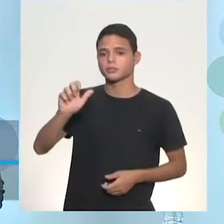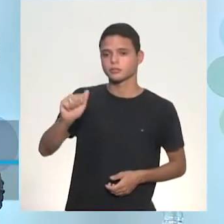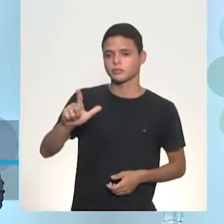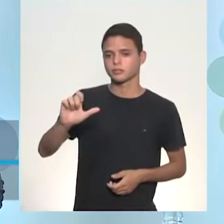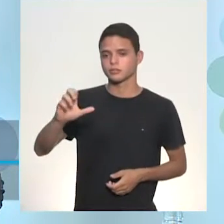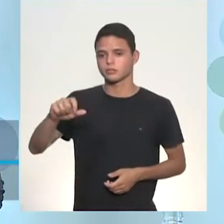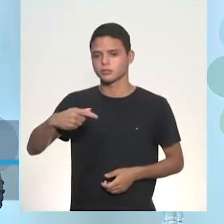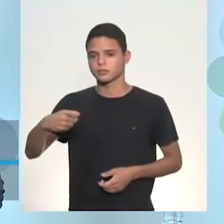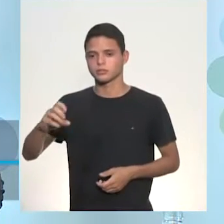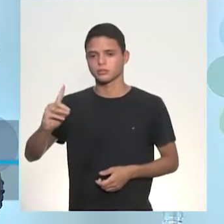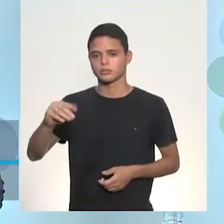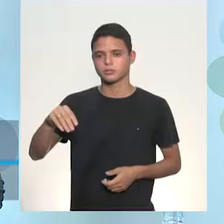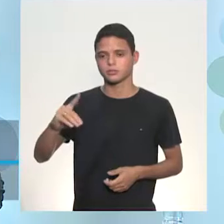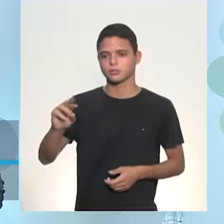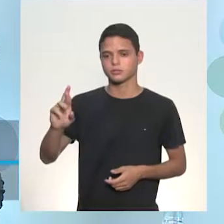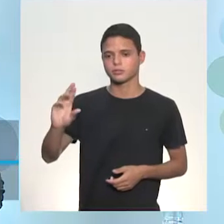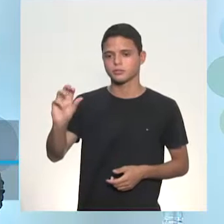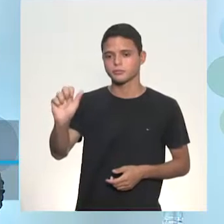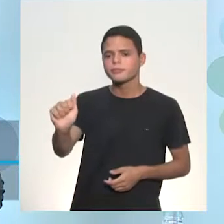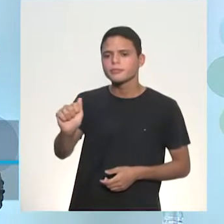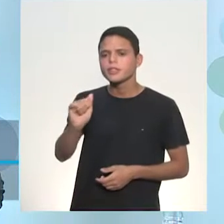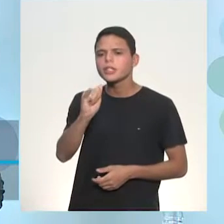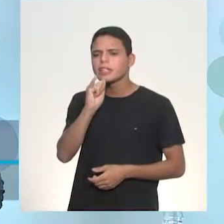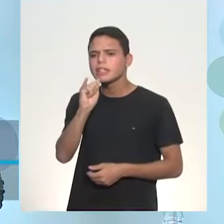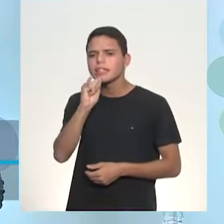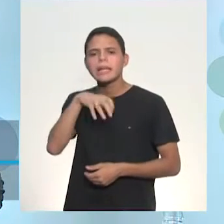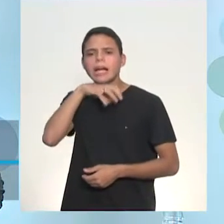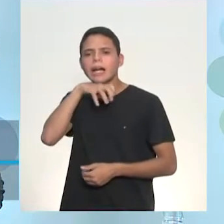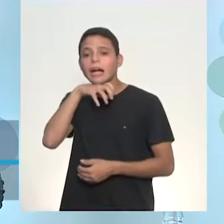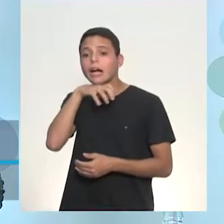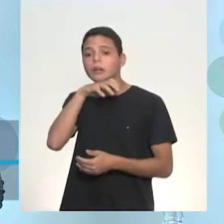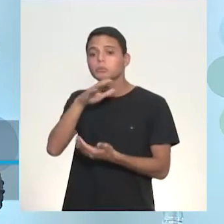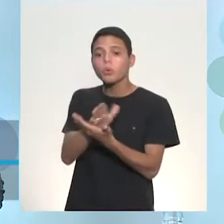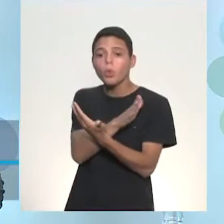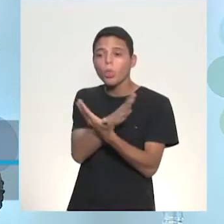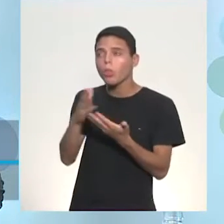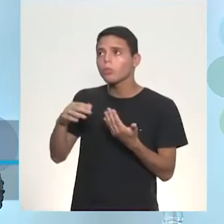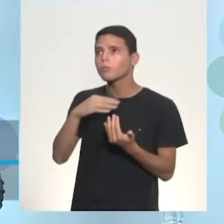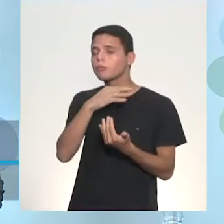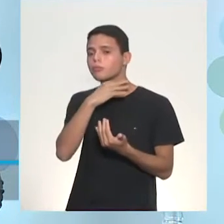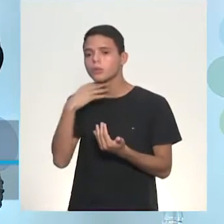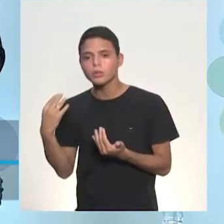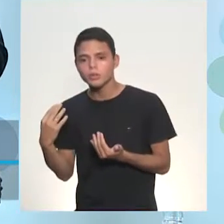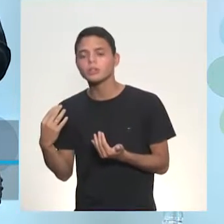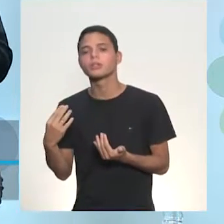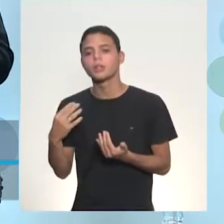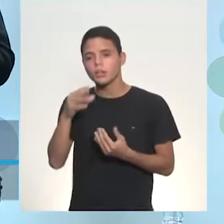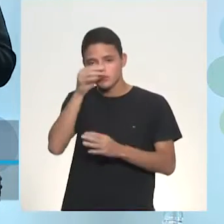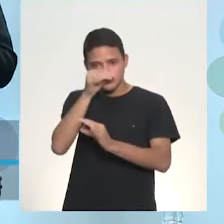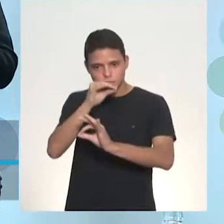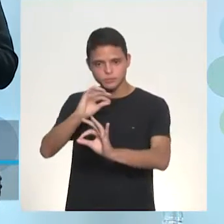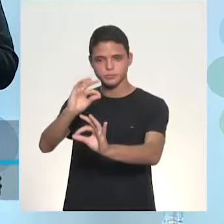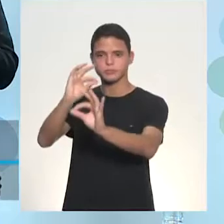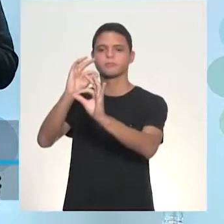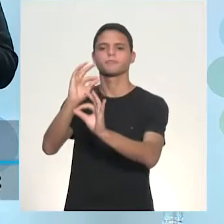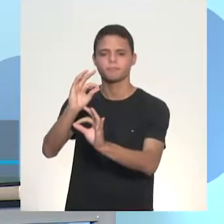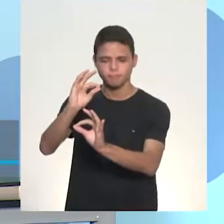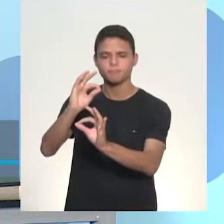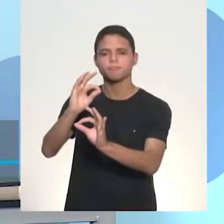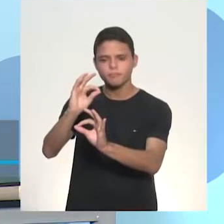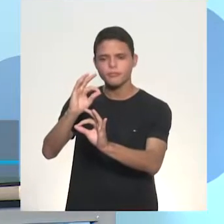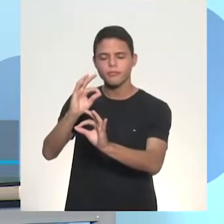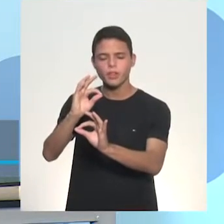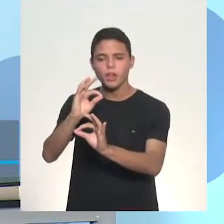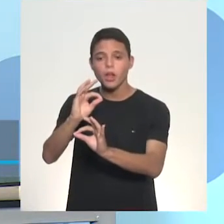morreriam, exemplo, tamanduá, né? E etc, tal. Tamanduá é um... Tamanduá se alimenta